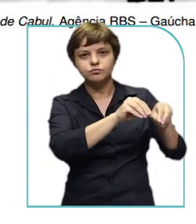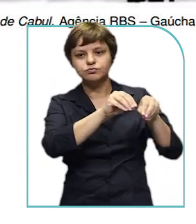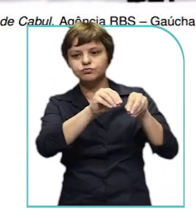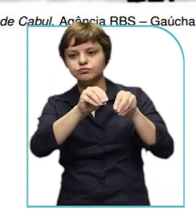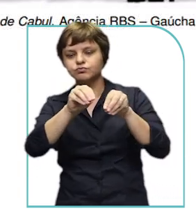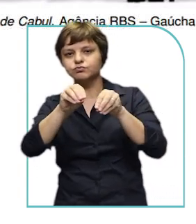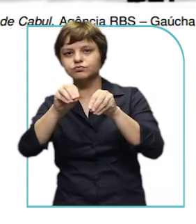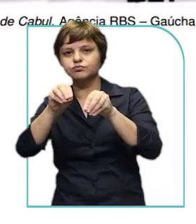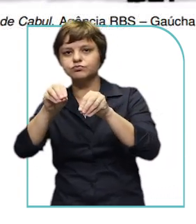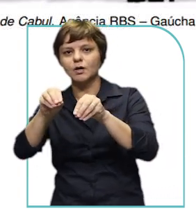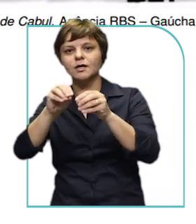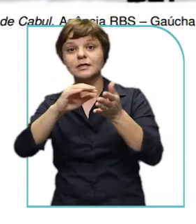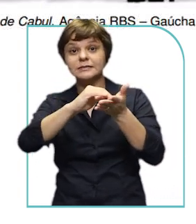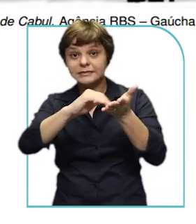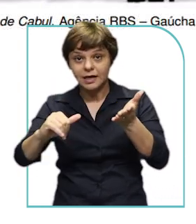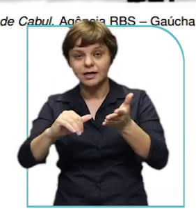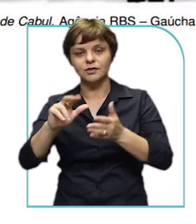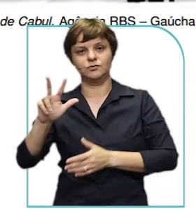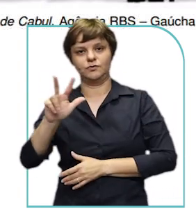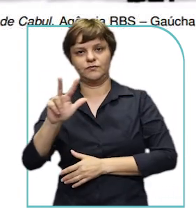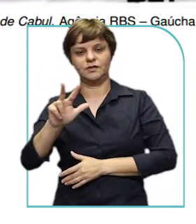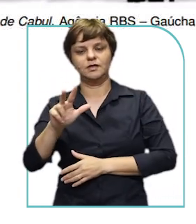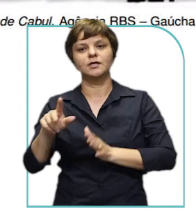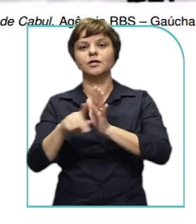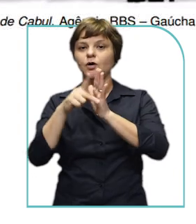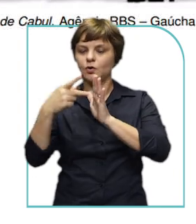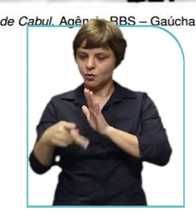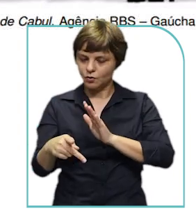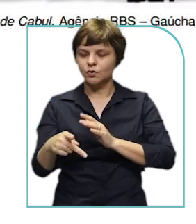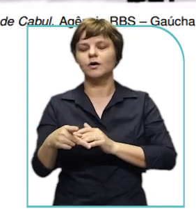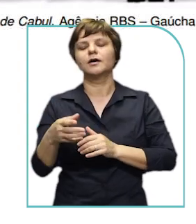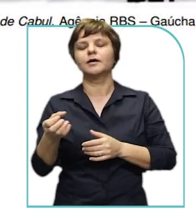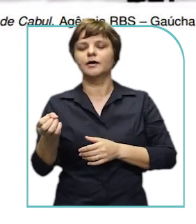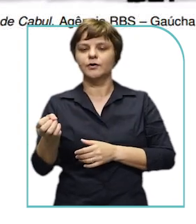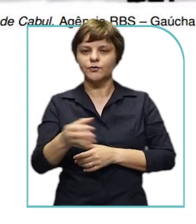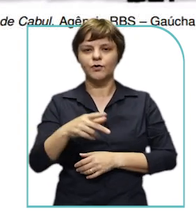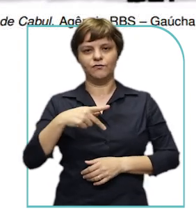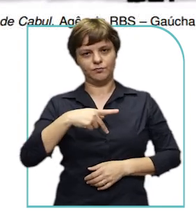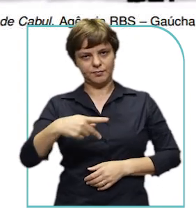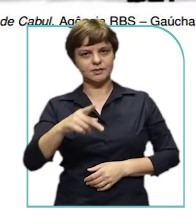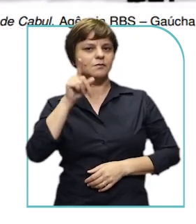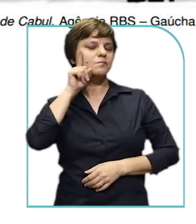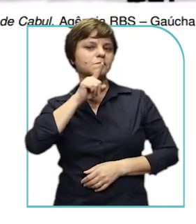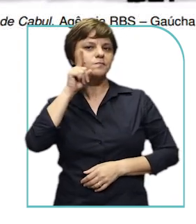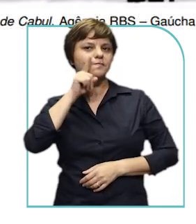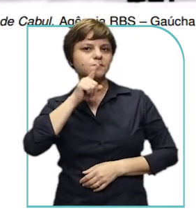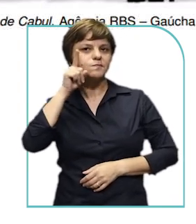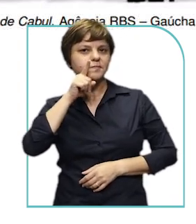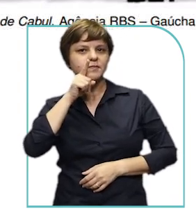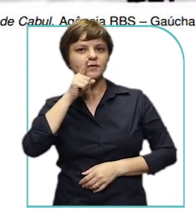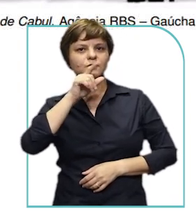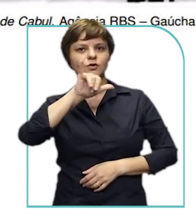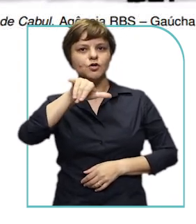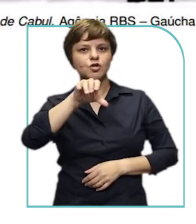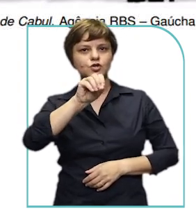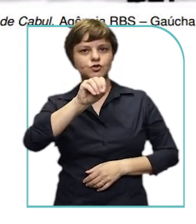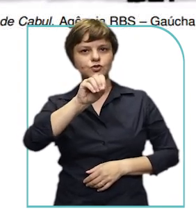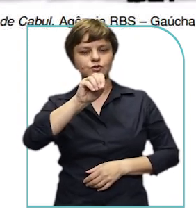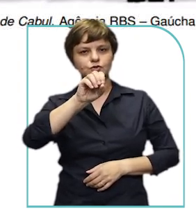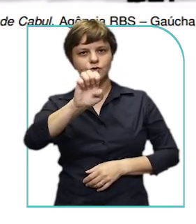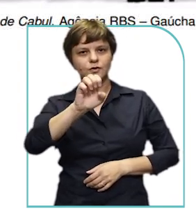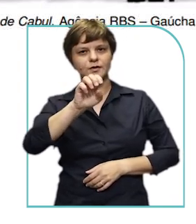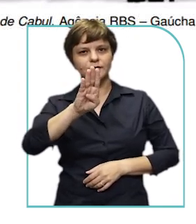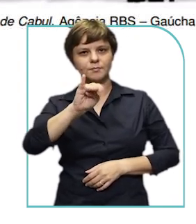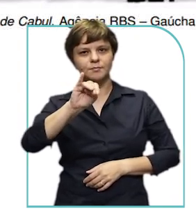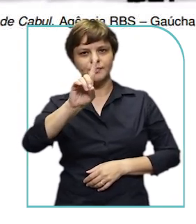de 2021, o atual presidente norte-americano, Joe Biden, retirou as tropas americanas do território afegão. E com